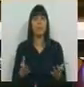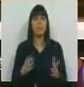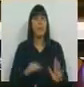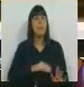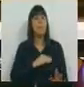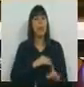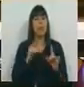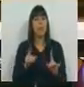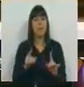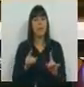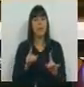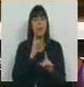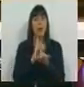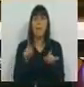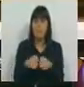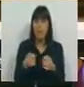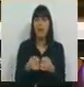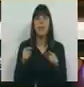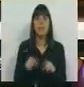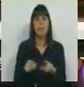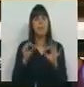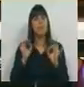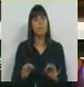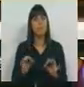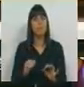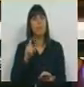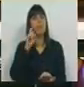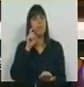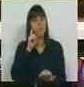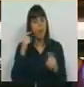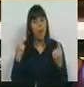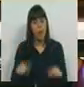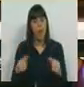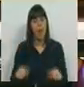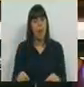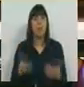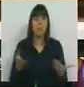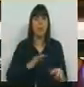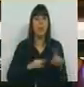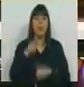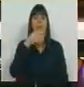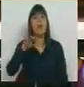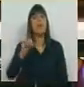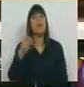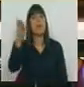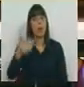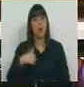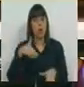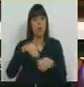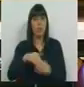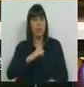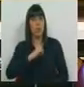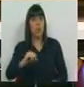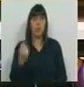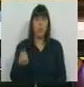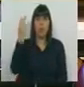à preocupação dos respectivos partidos, ela está exatamente acautelada, e foi por isso, Sr. Deputado do Partido Socialista, que nós votámos contra